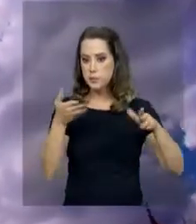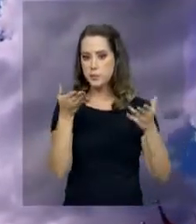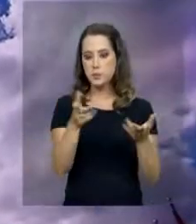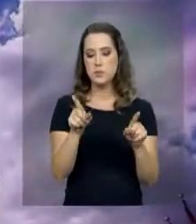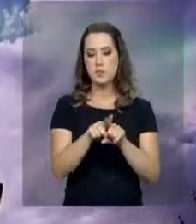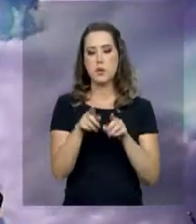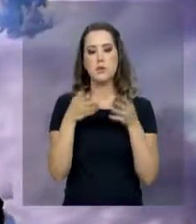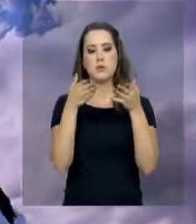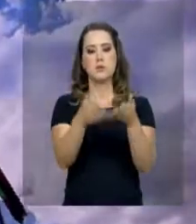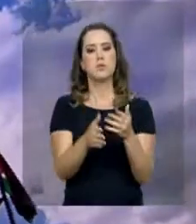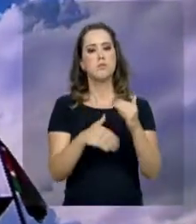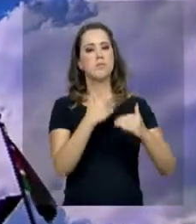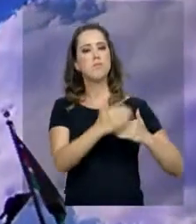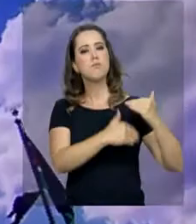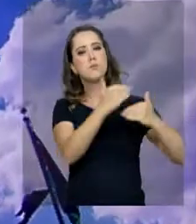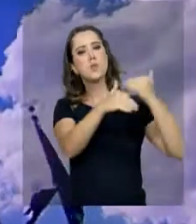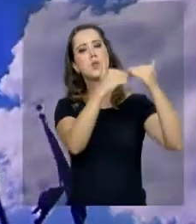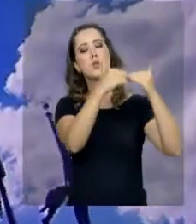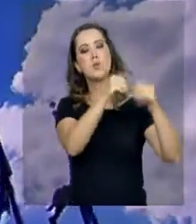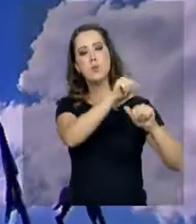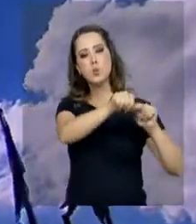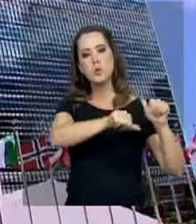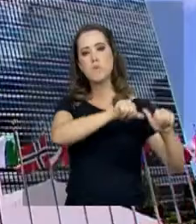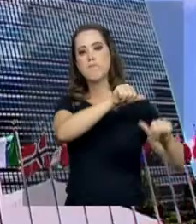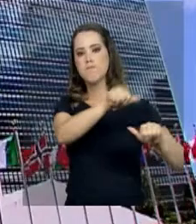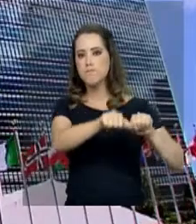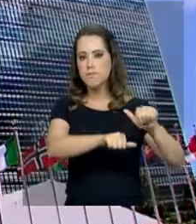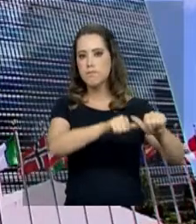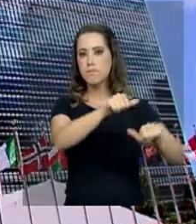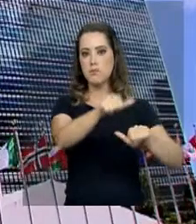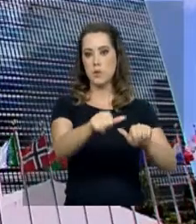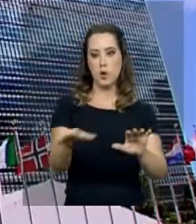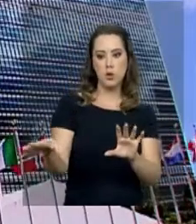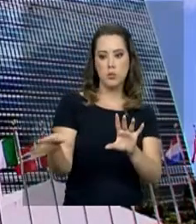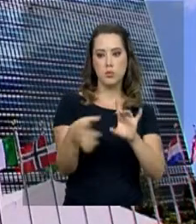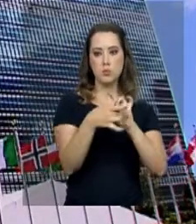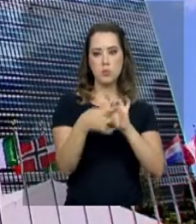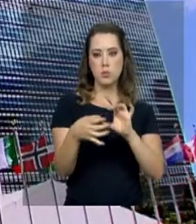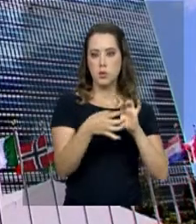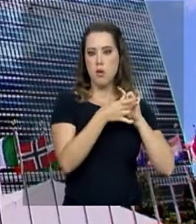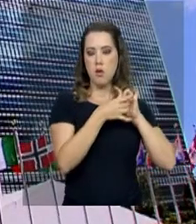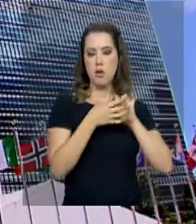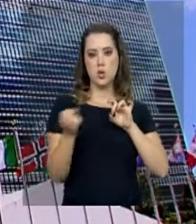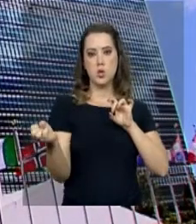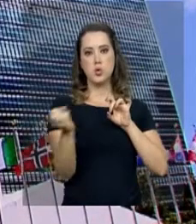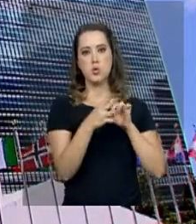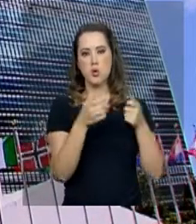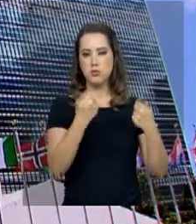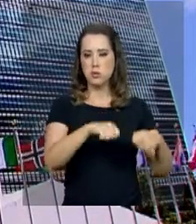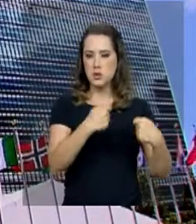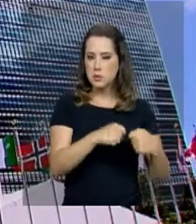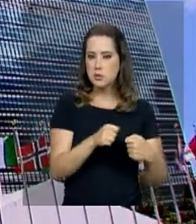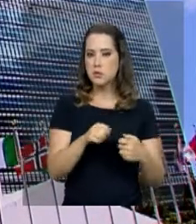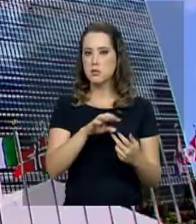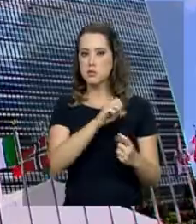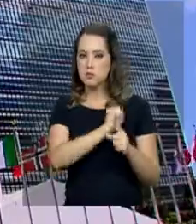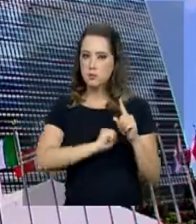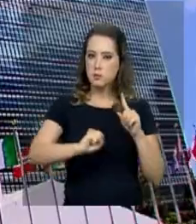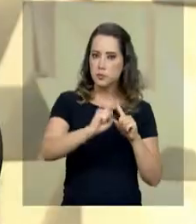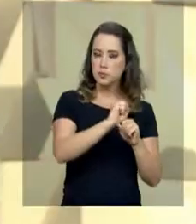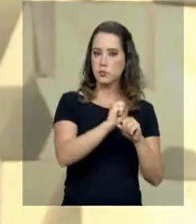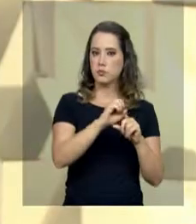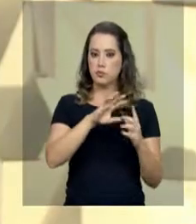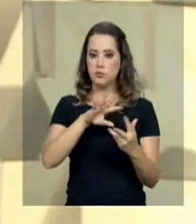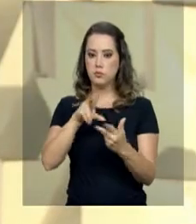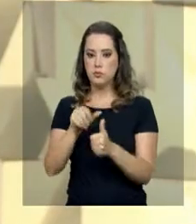teve uma gradativa mudança de perfil ao incorporar cada vez mais novas necessidades da sociedade.